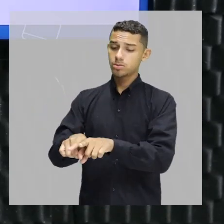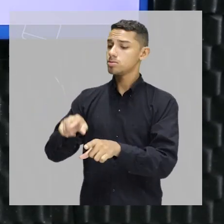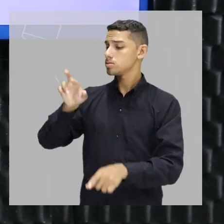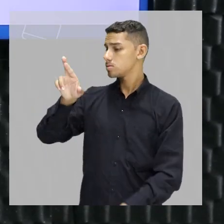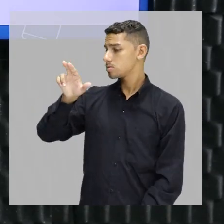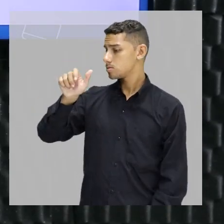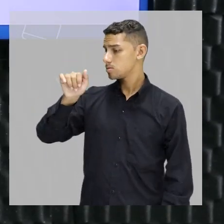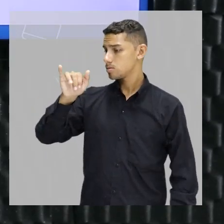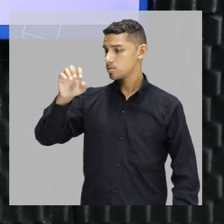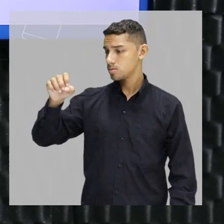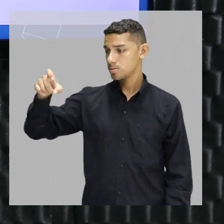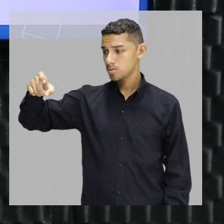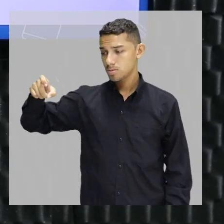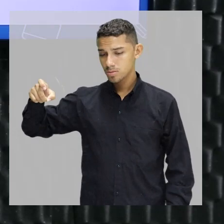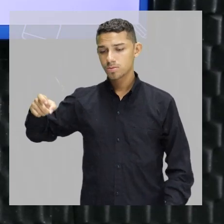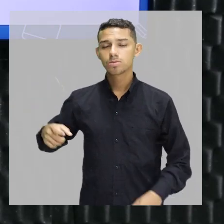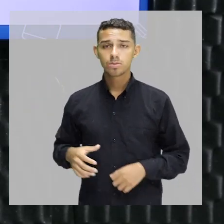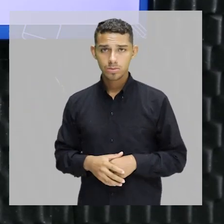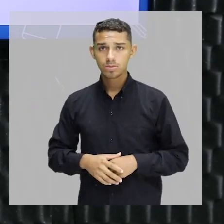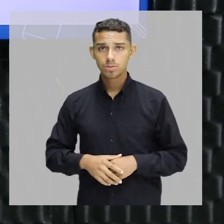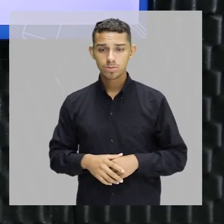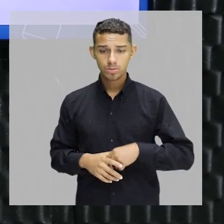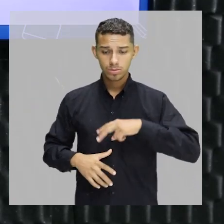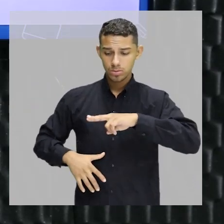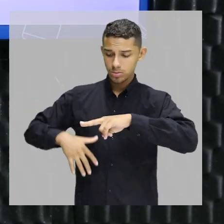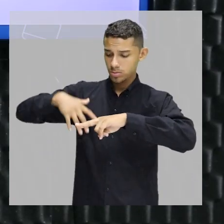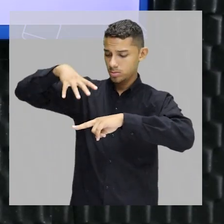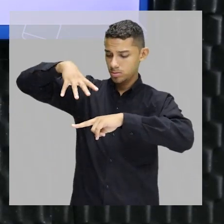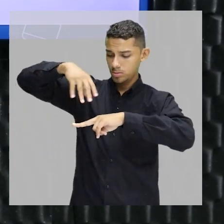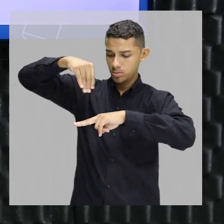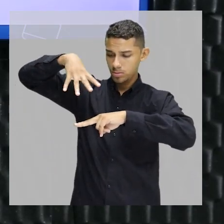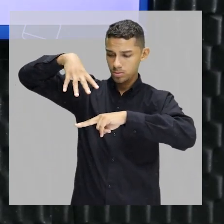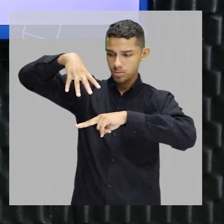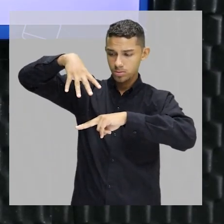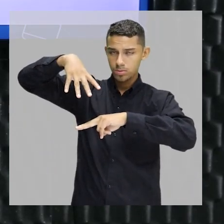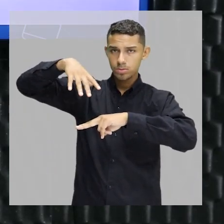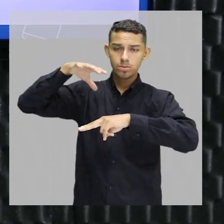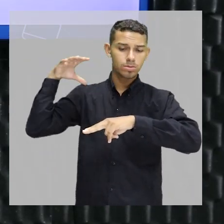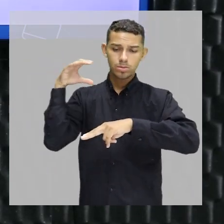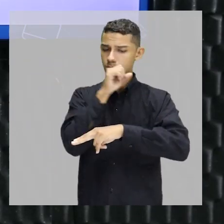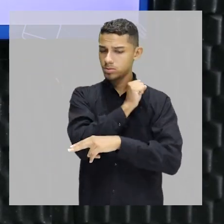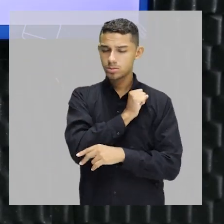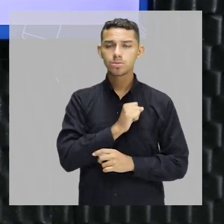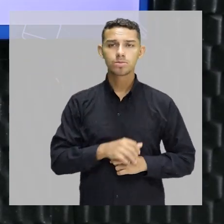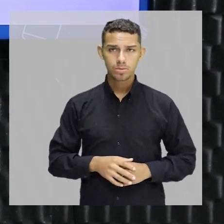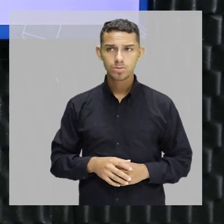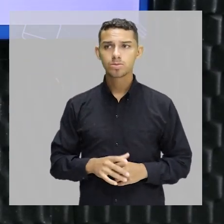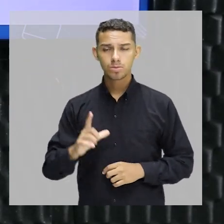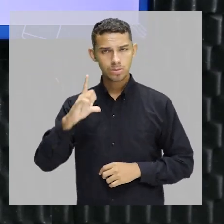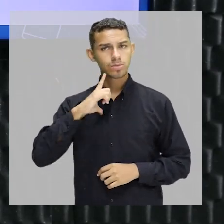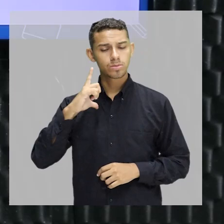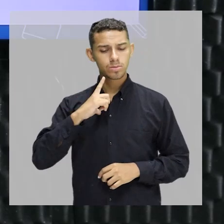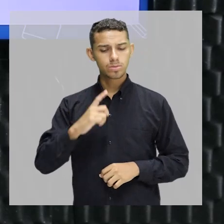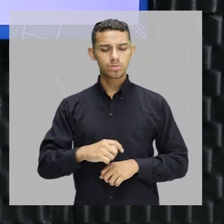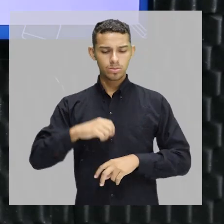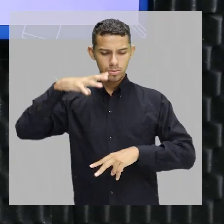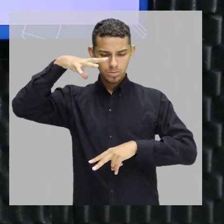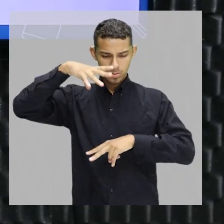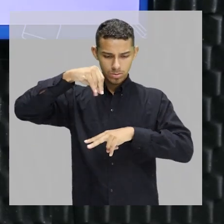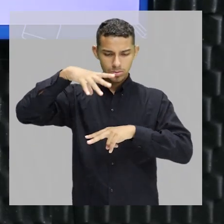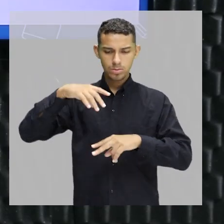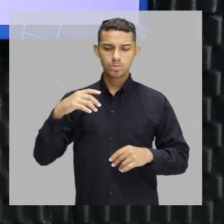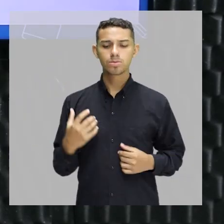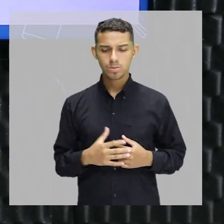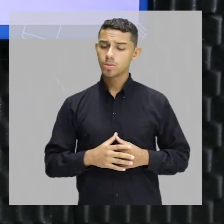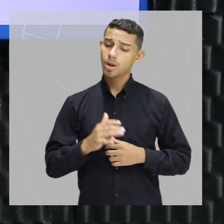um acelerador de partículas. É acelerar a partícula, certo? No momento que ele é acelerado e colidido, ali nós temos a liberação do raio-x.